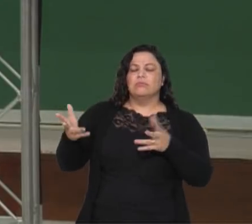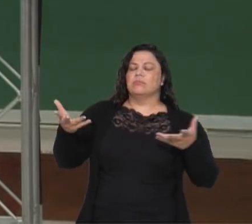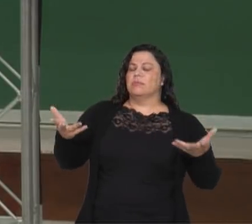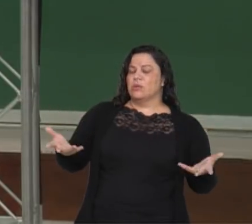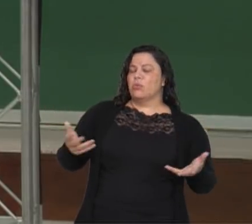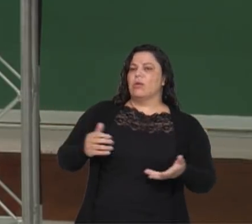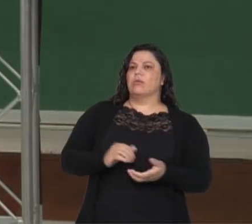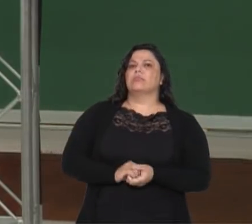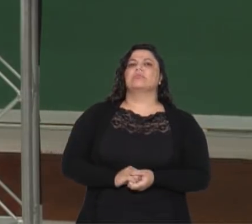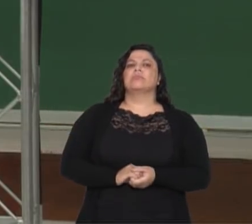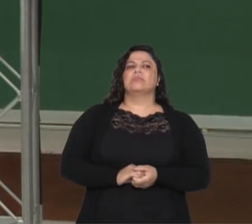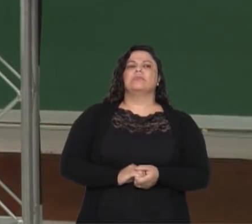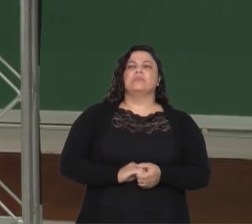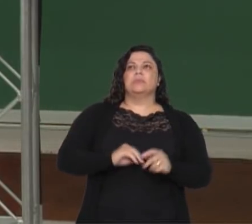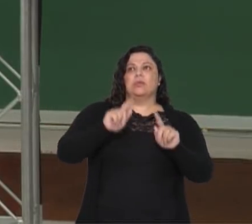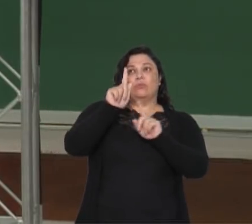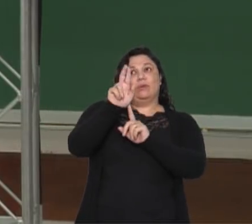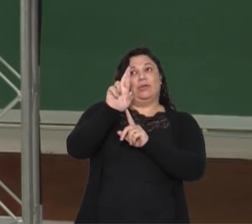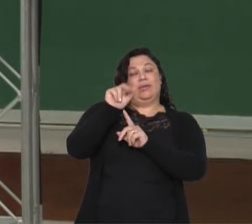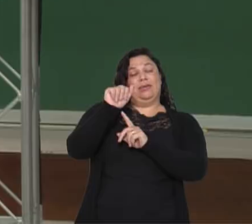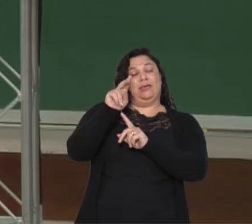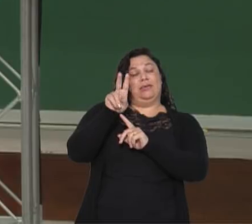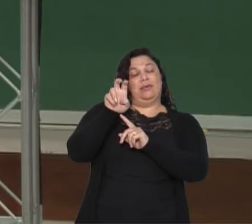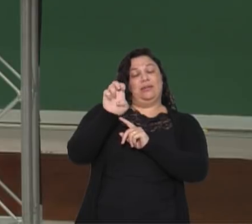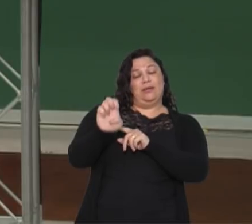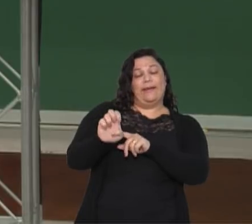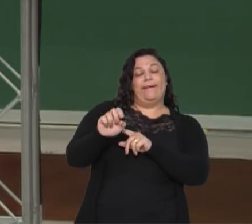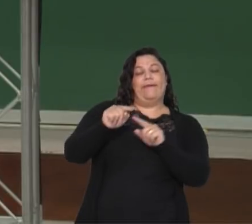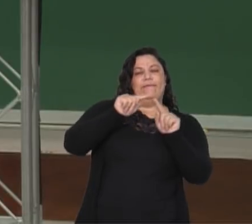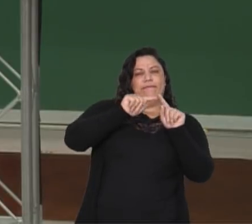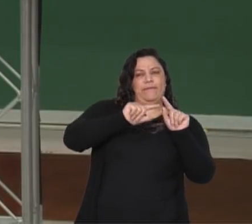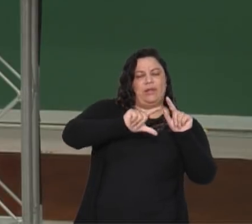tempo, apesar de uma ser grave e a outra ser aguda.